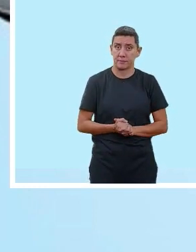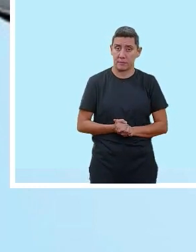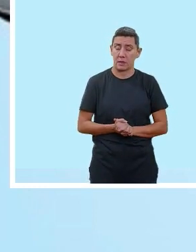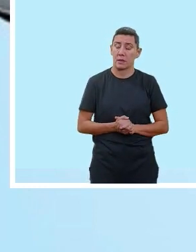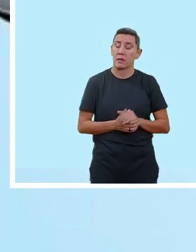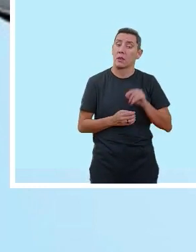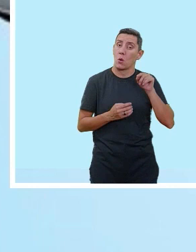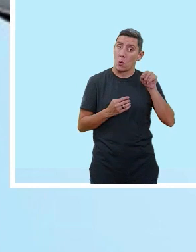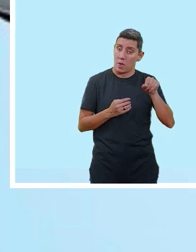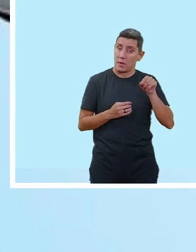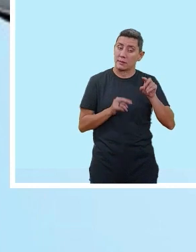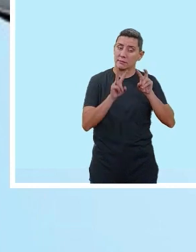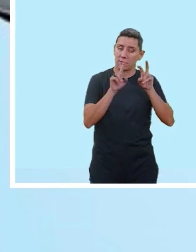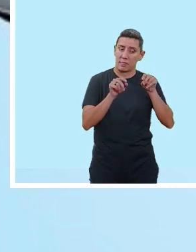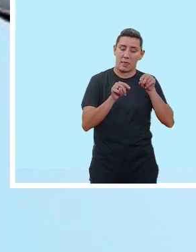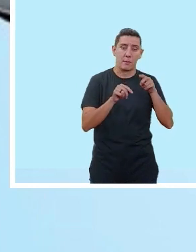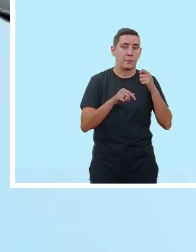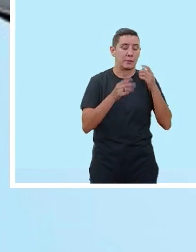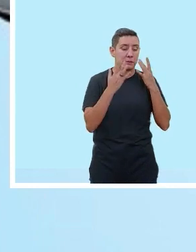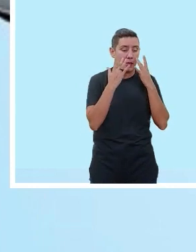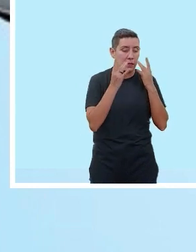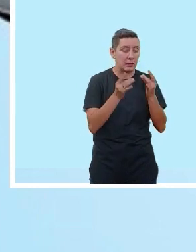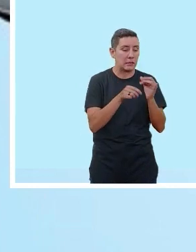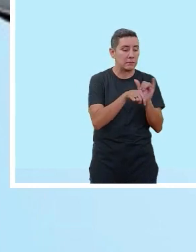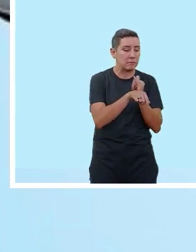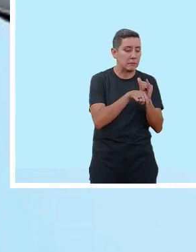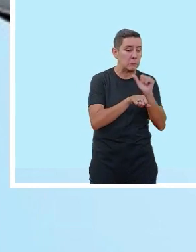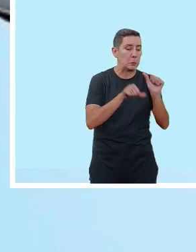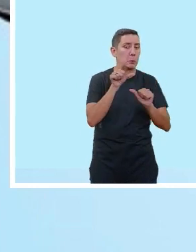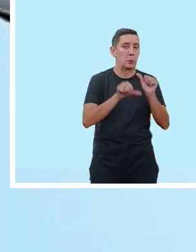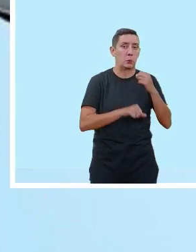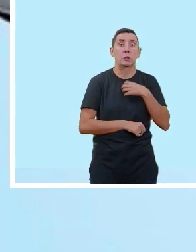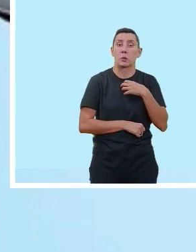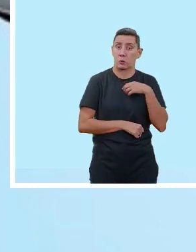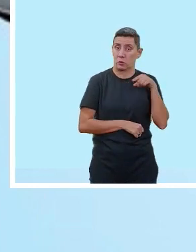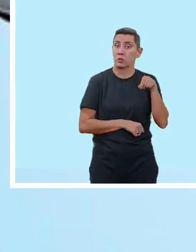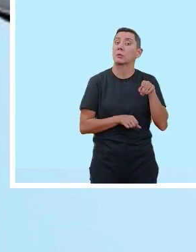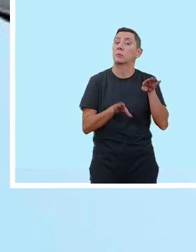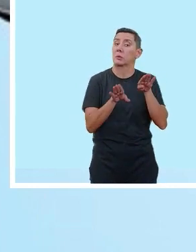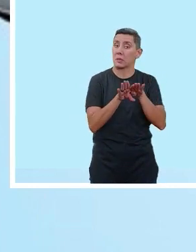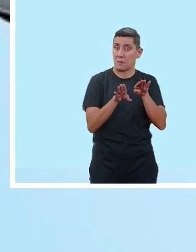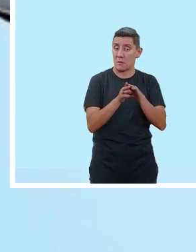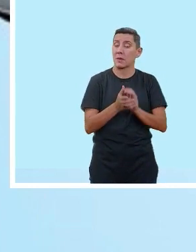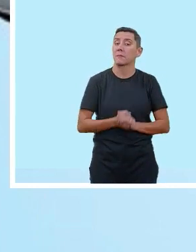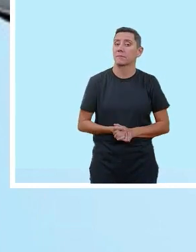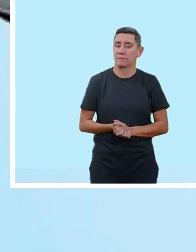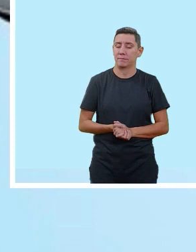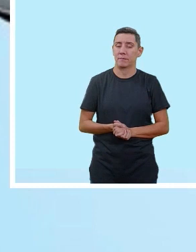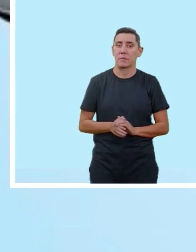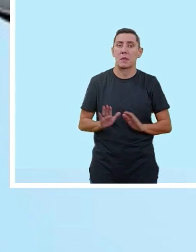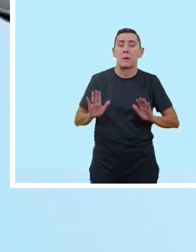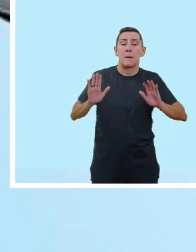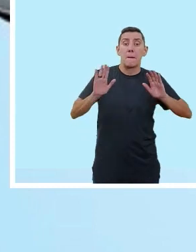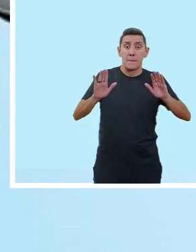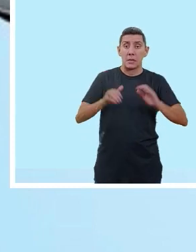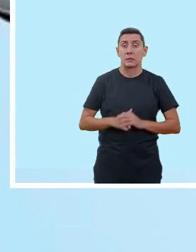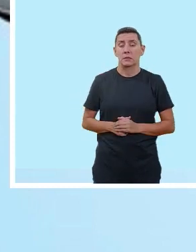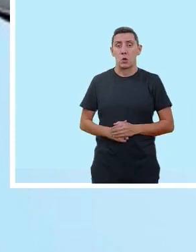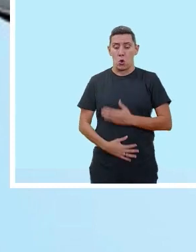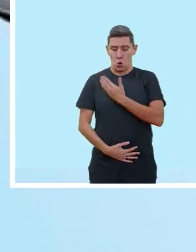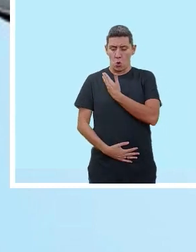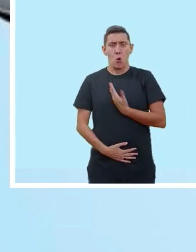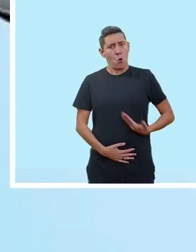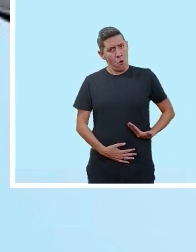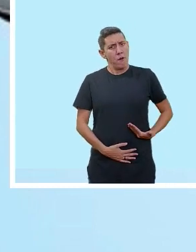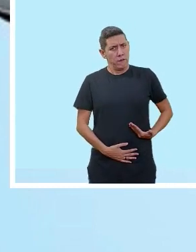tópico também que tem que ser tratado, né? Obviamente que os governos estão interessados